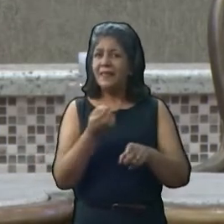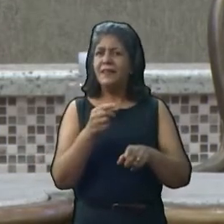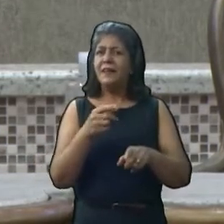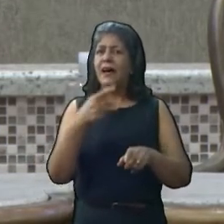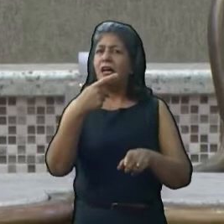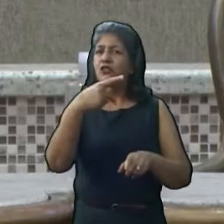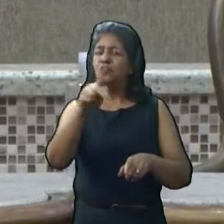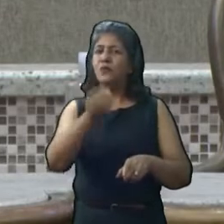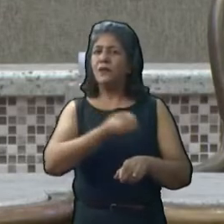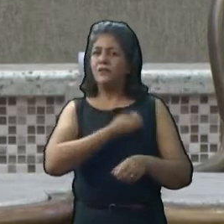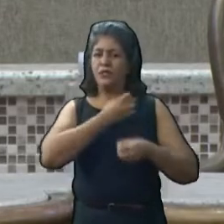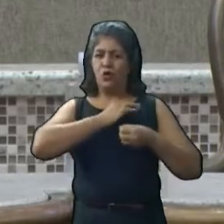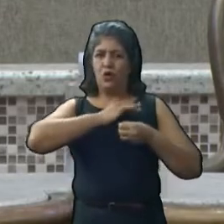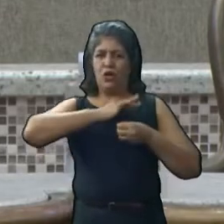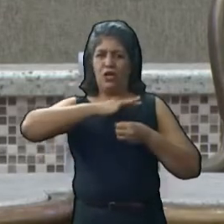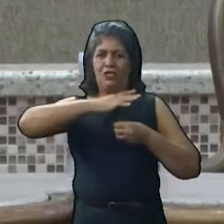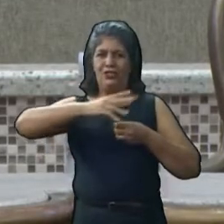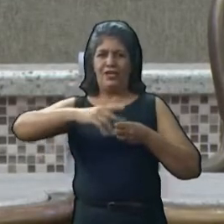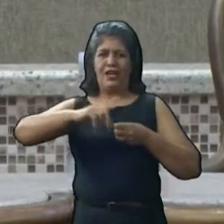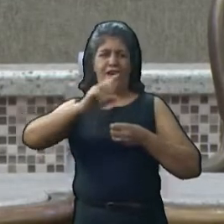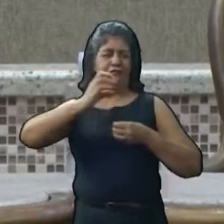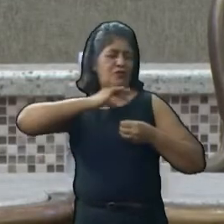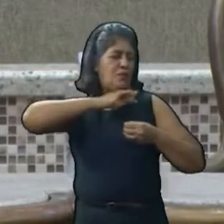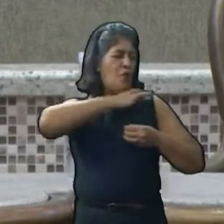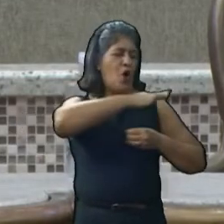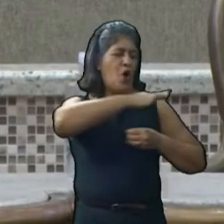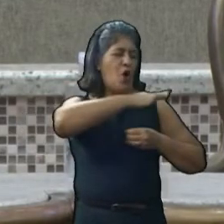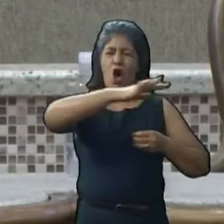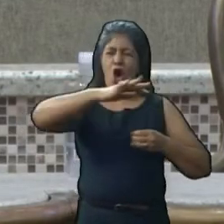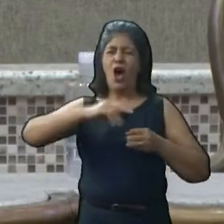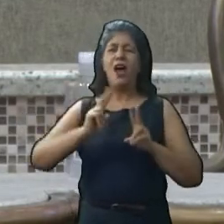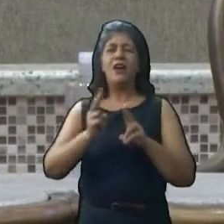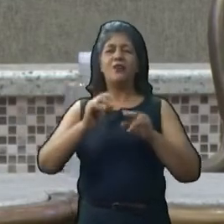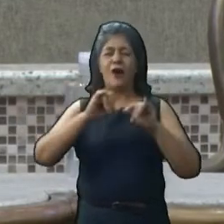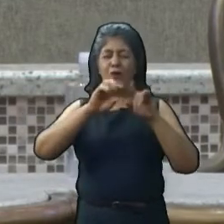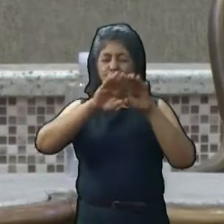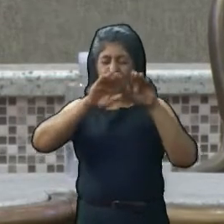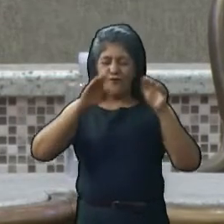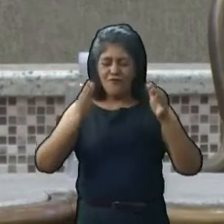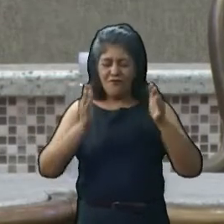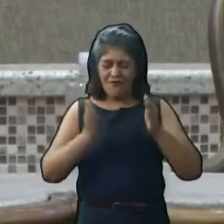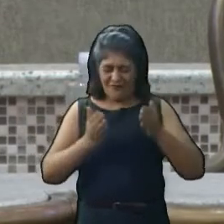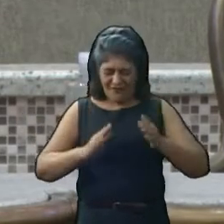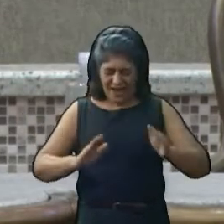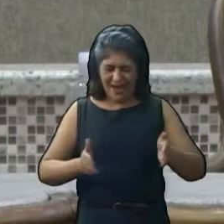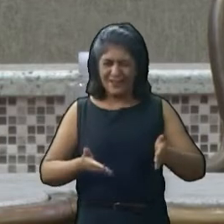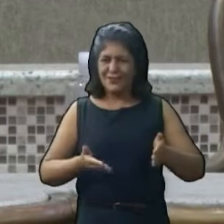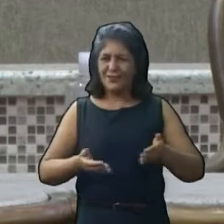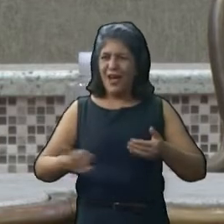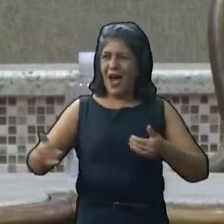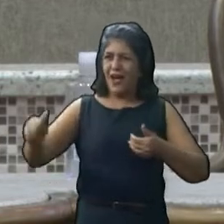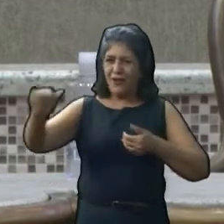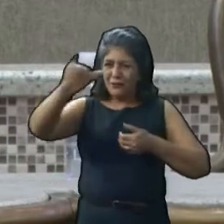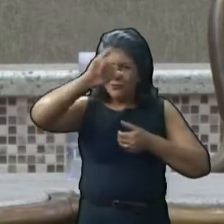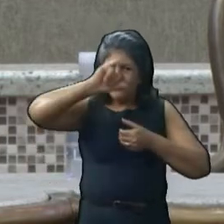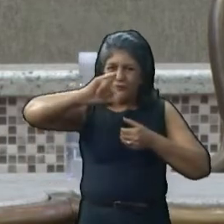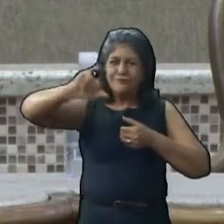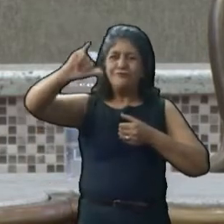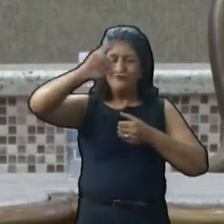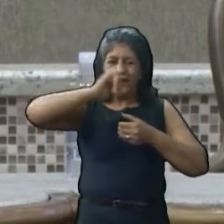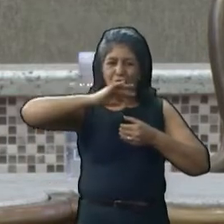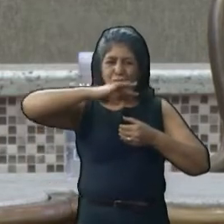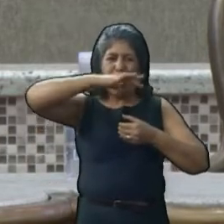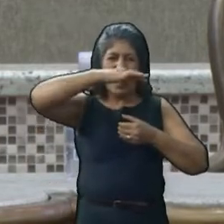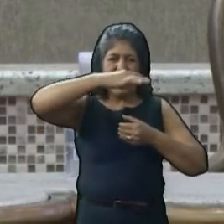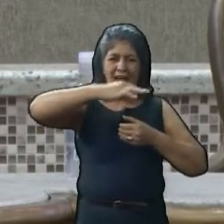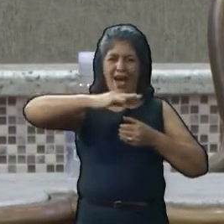de tal forma que você venha transbordar como vaso que se transborda com um líquido que se coloca dentro dele